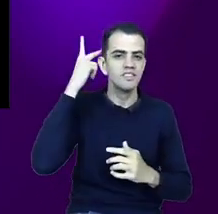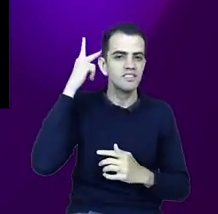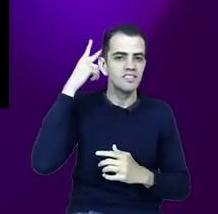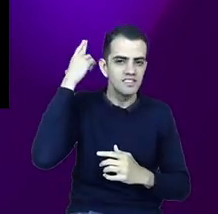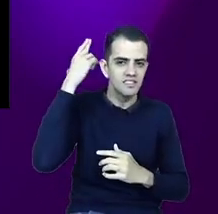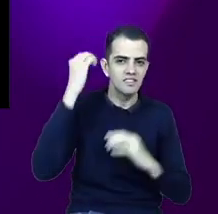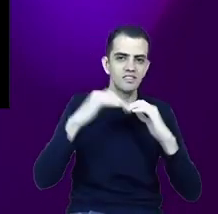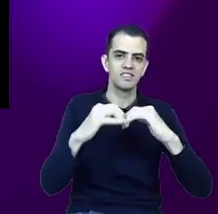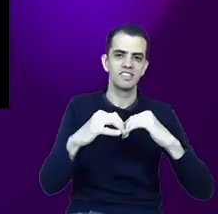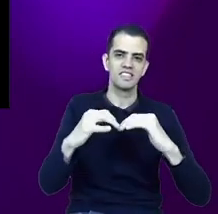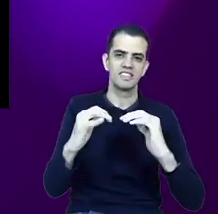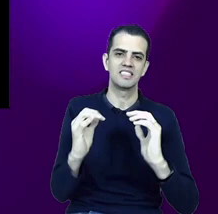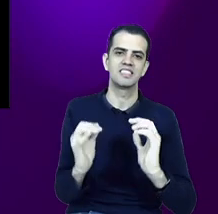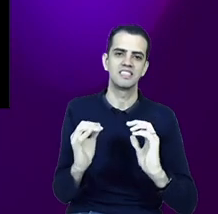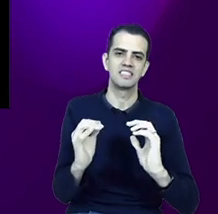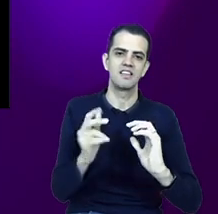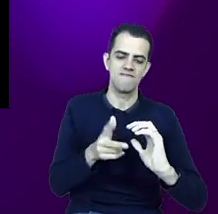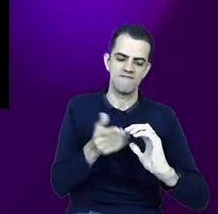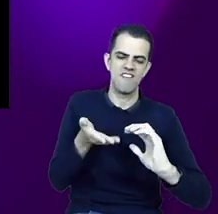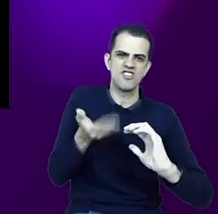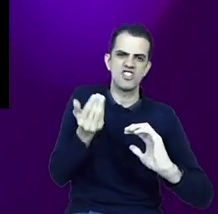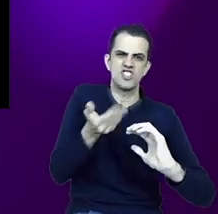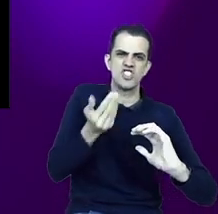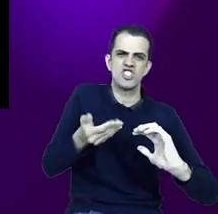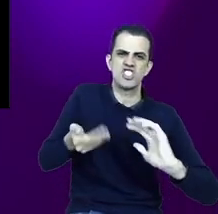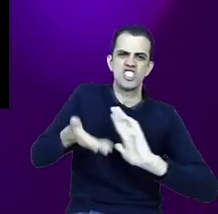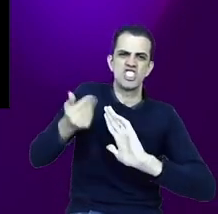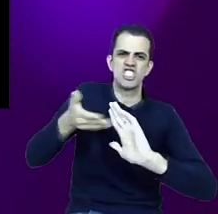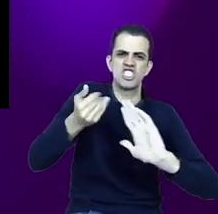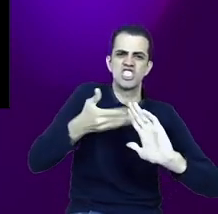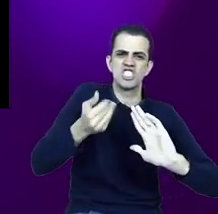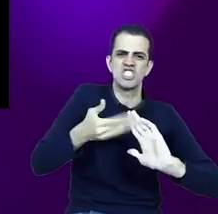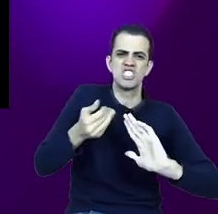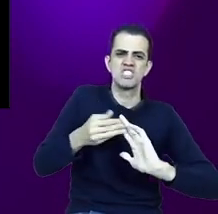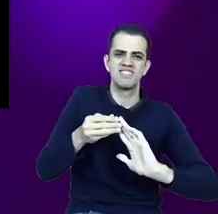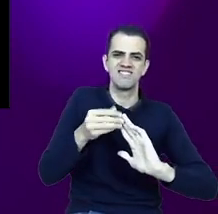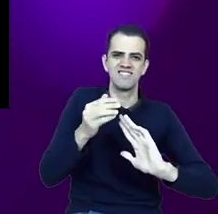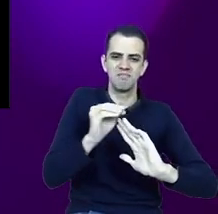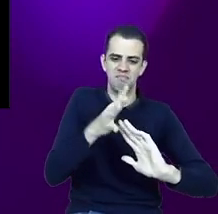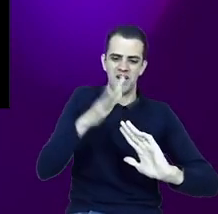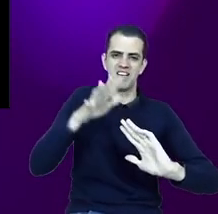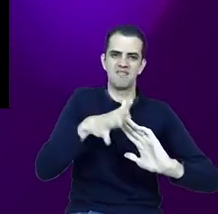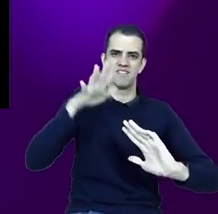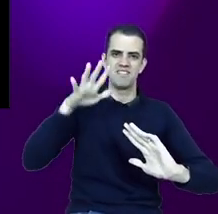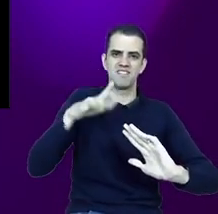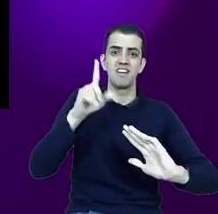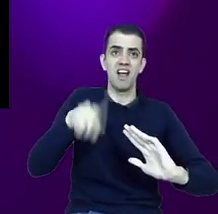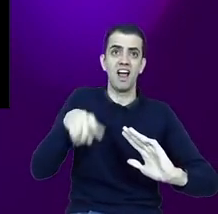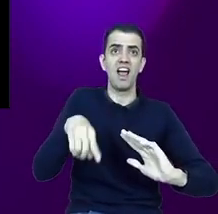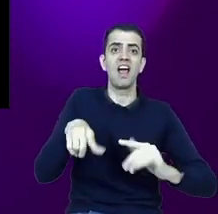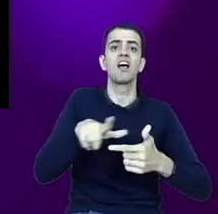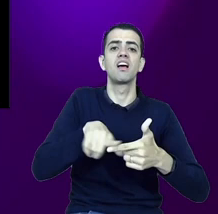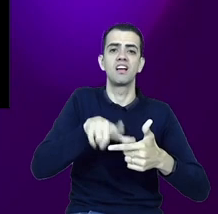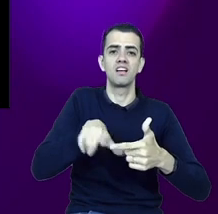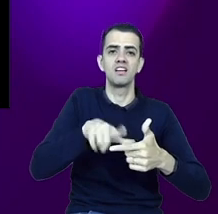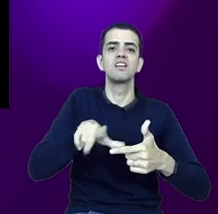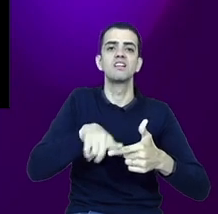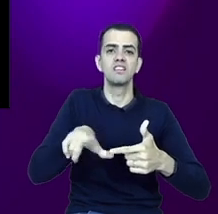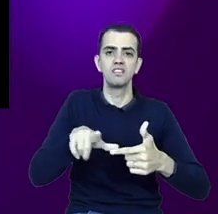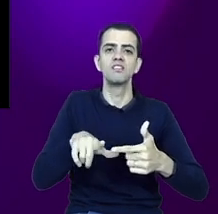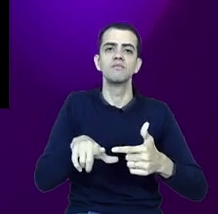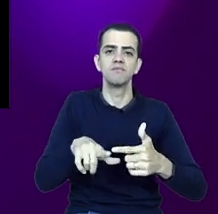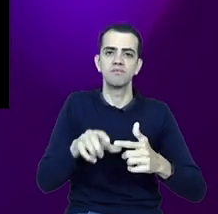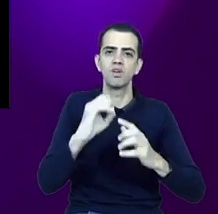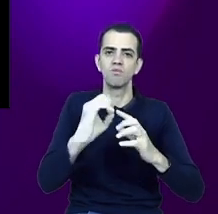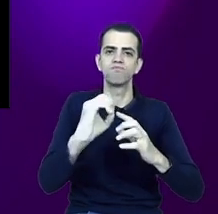foi capaz de ressecar toda essa área que brilhava no T2 e no flare, sem